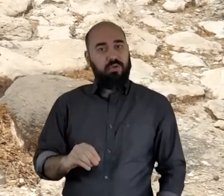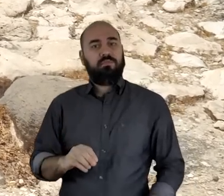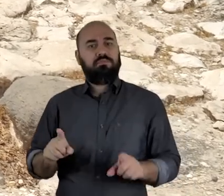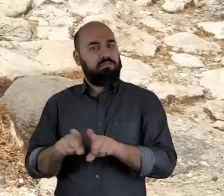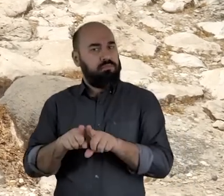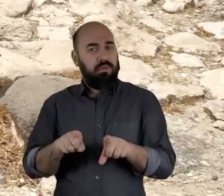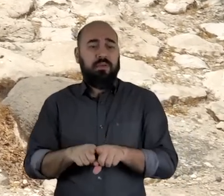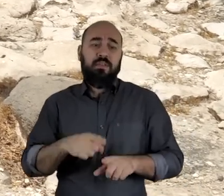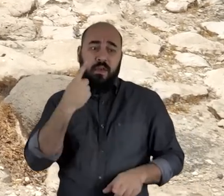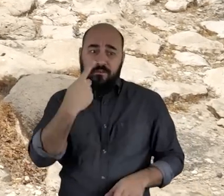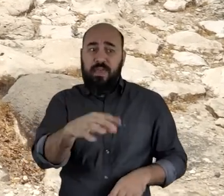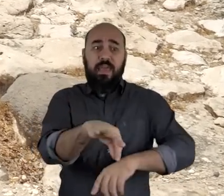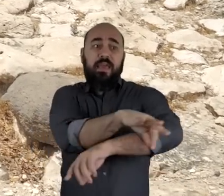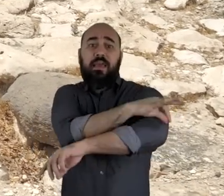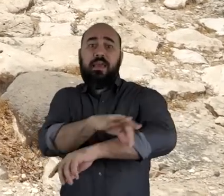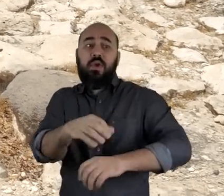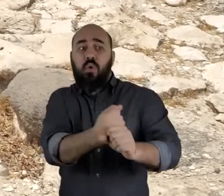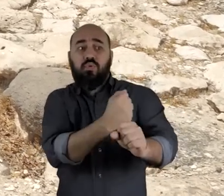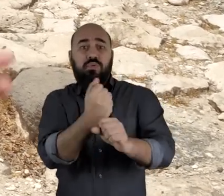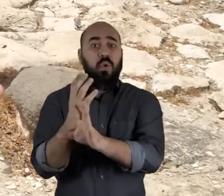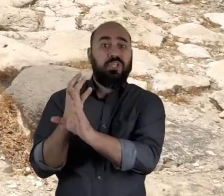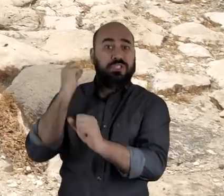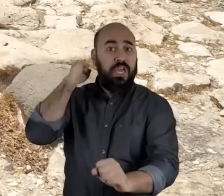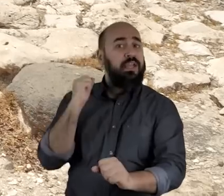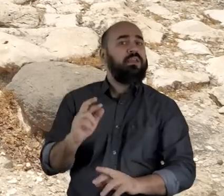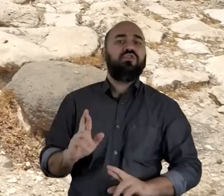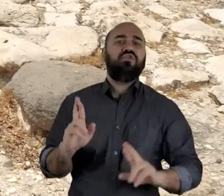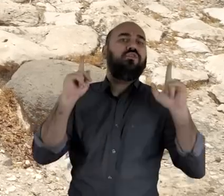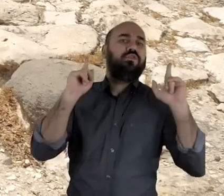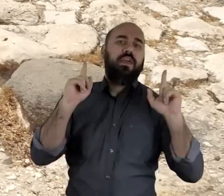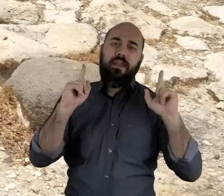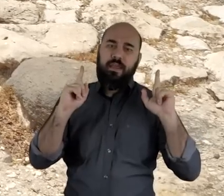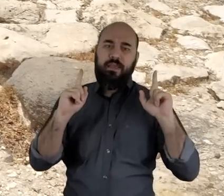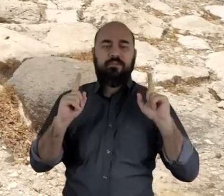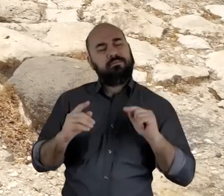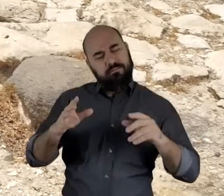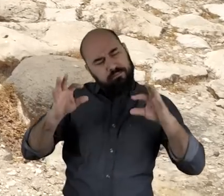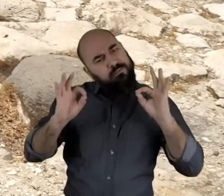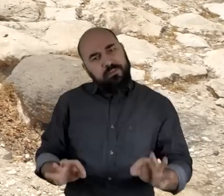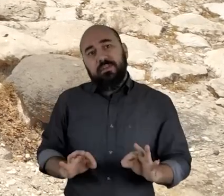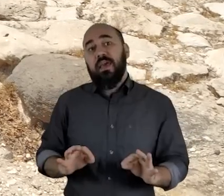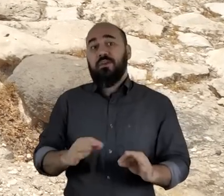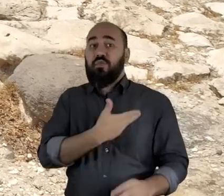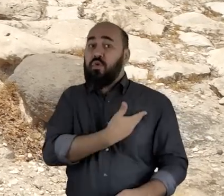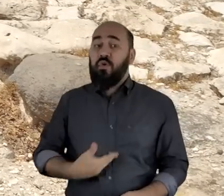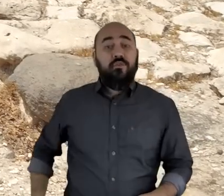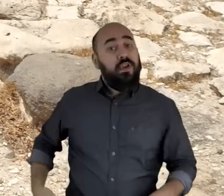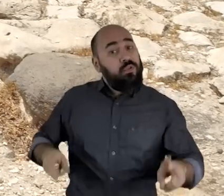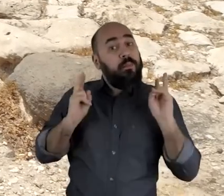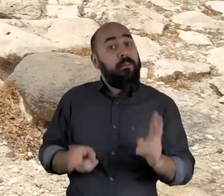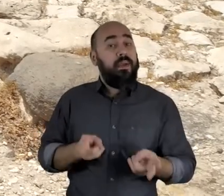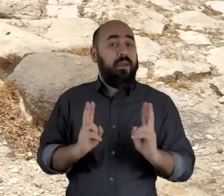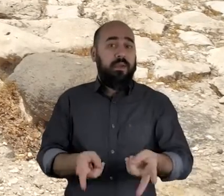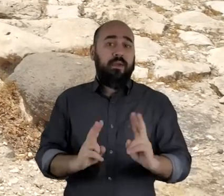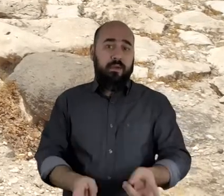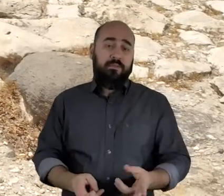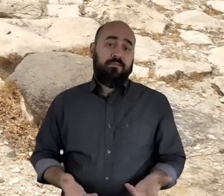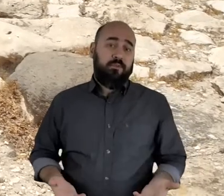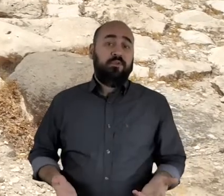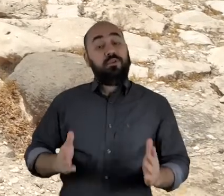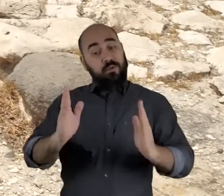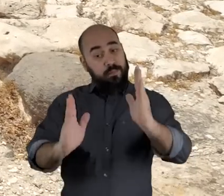um trabalho de engenharia único, certamente orientado ou administrado pelo mesmo governante, pelo mesmo rei,